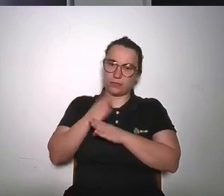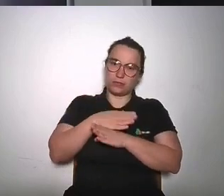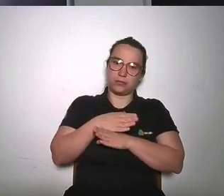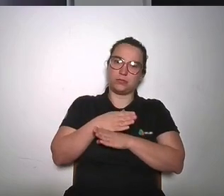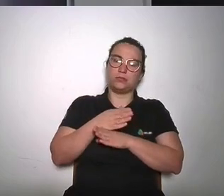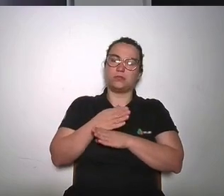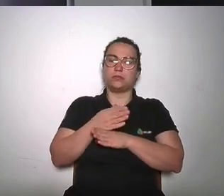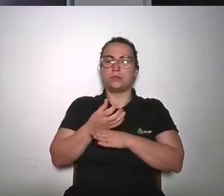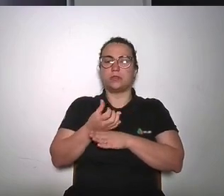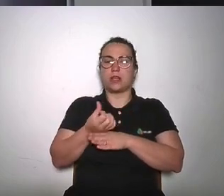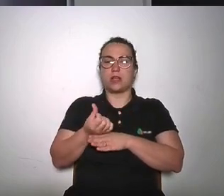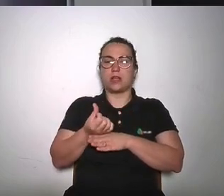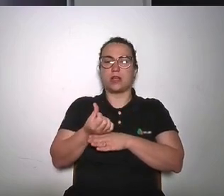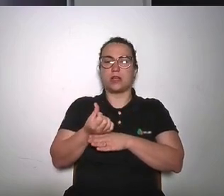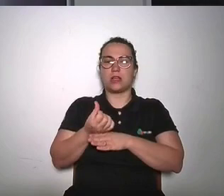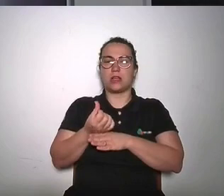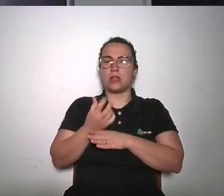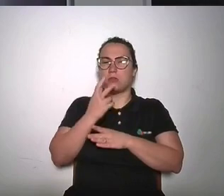ela na